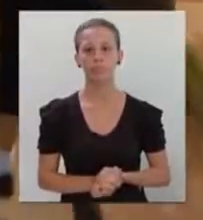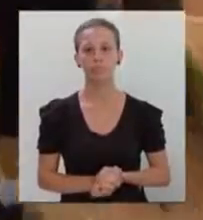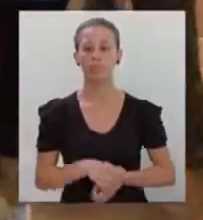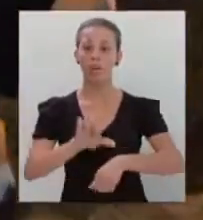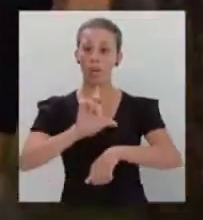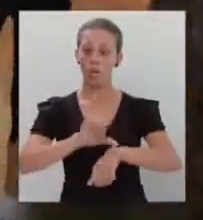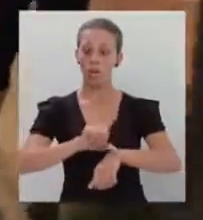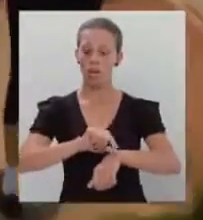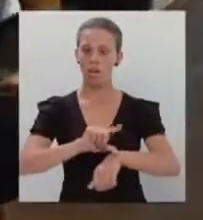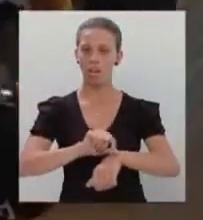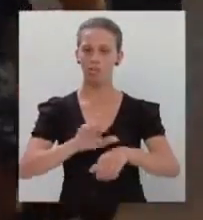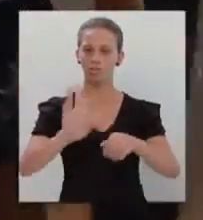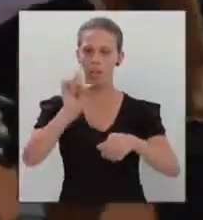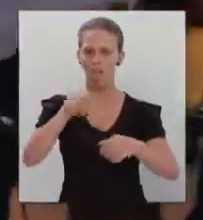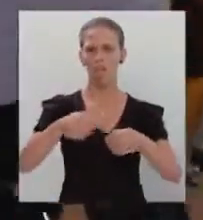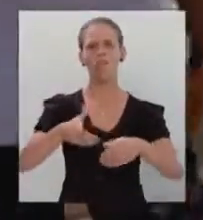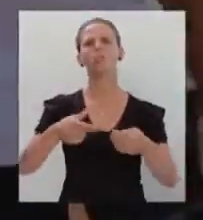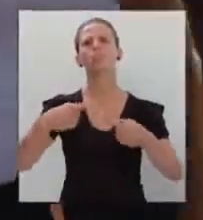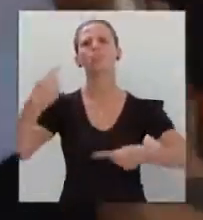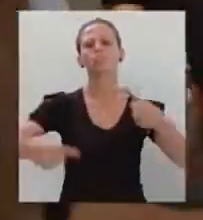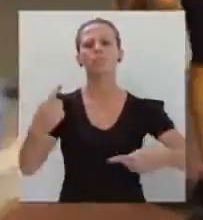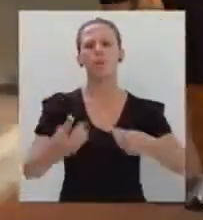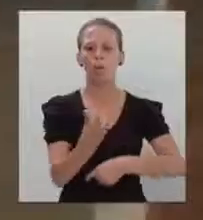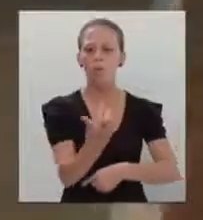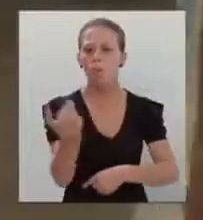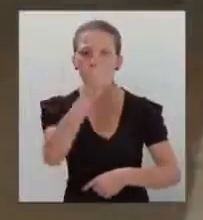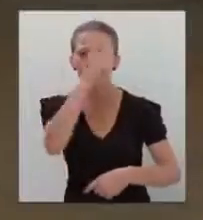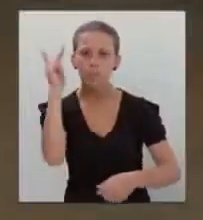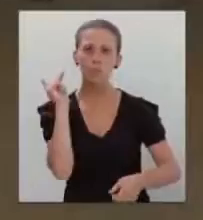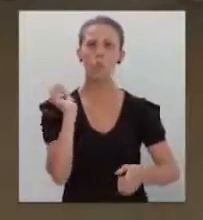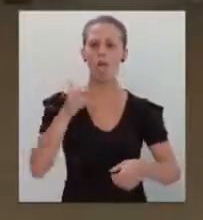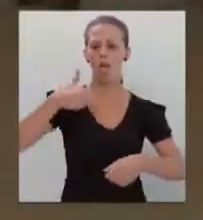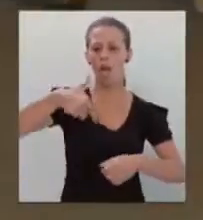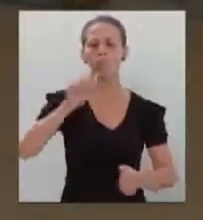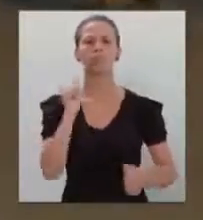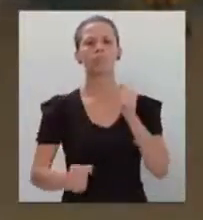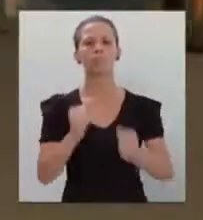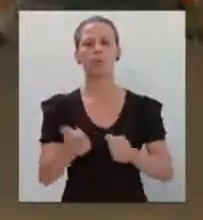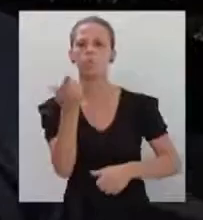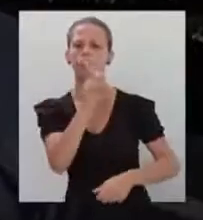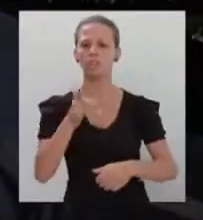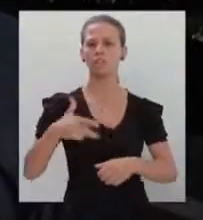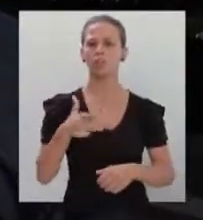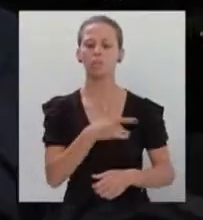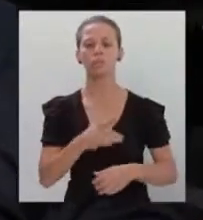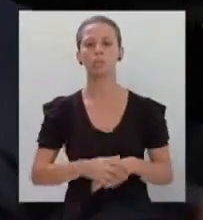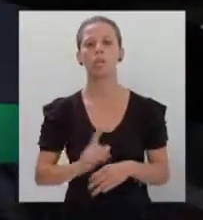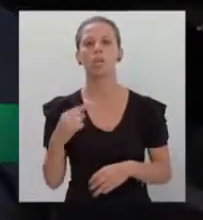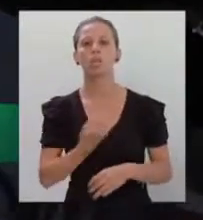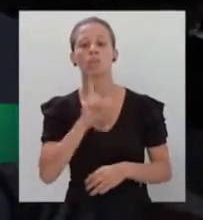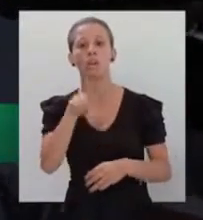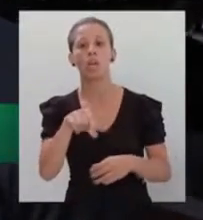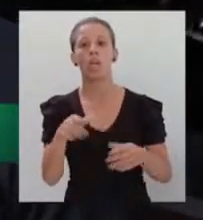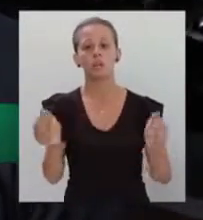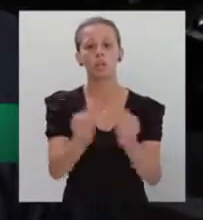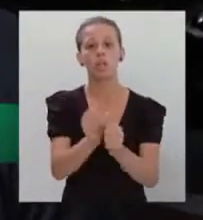Nesse horário, o espaço é disputado. Quanta gente caminhando e correndo em busca da saúde. Nossa intenção, na verdade, é juntar várias tribos, várias